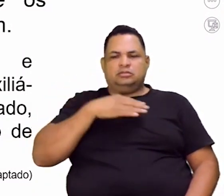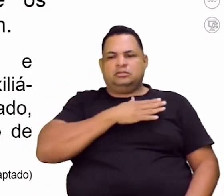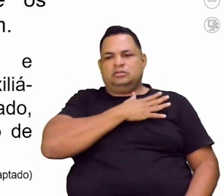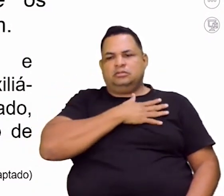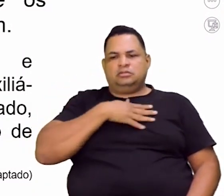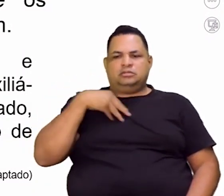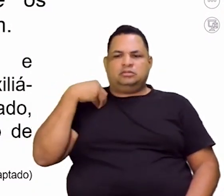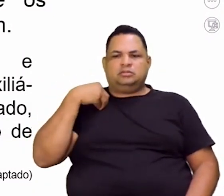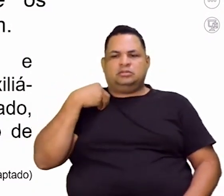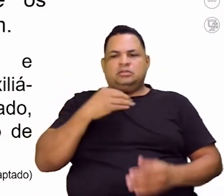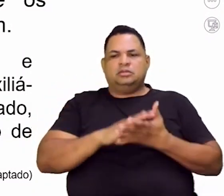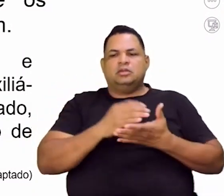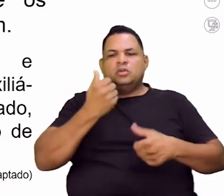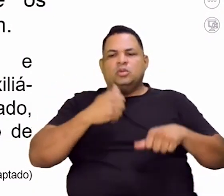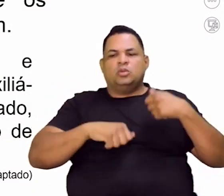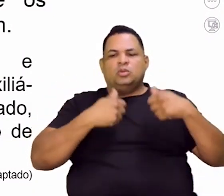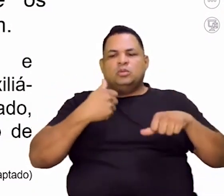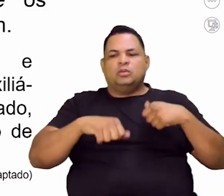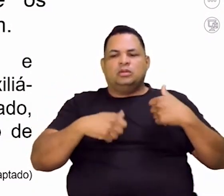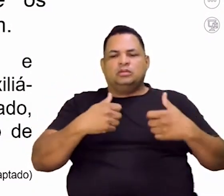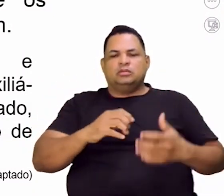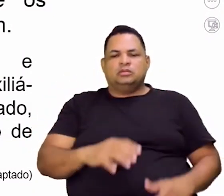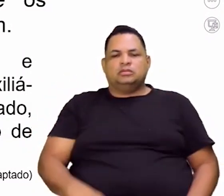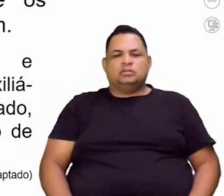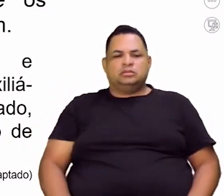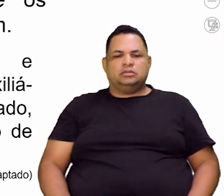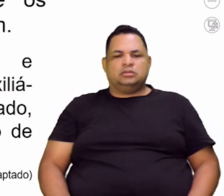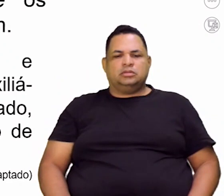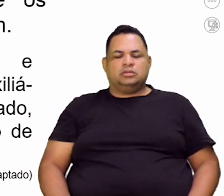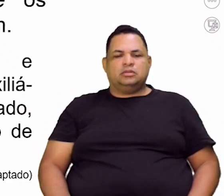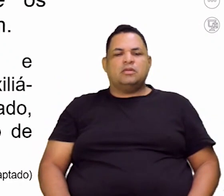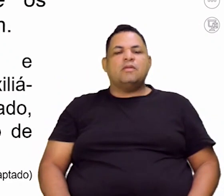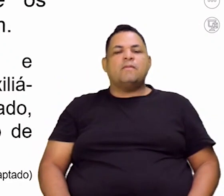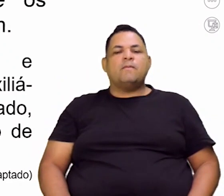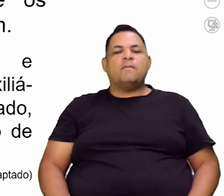era qualitativa, de qualidade, tá?